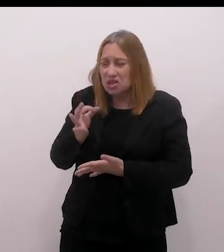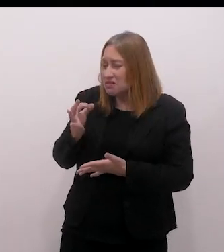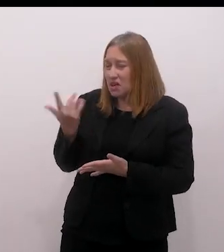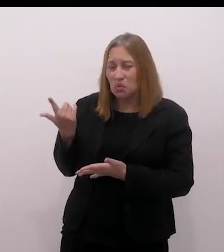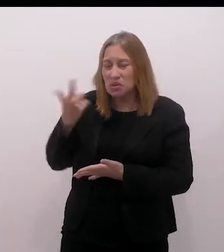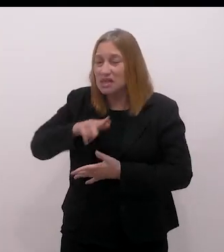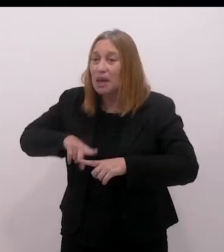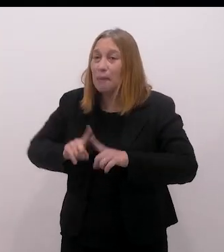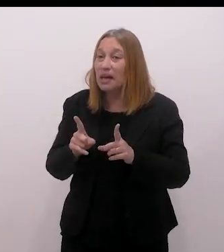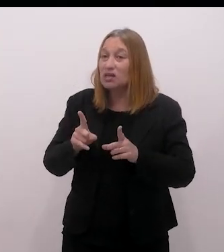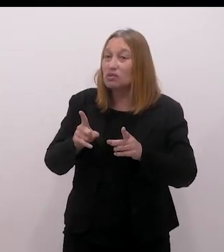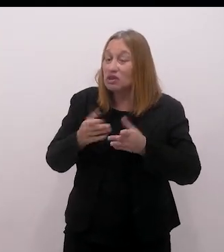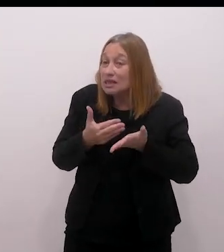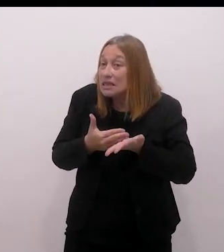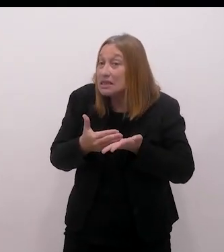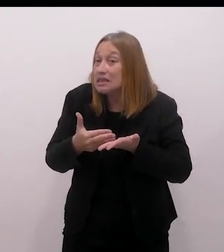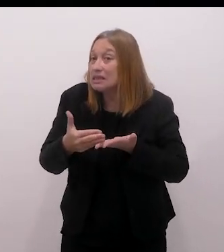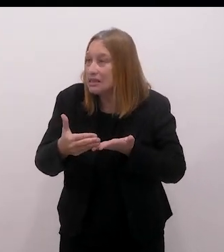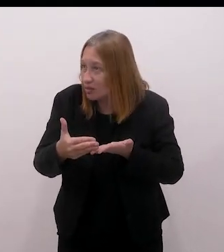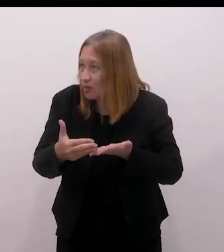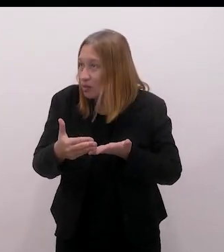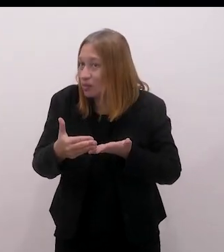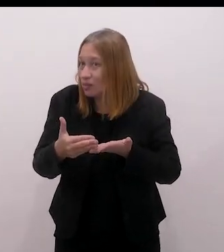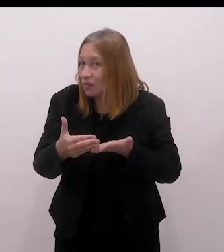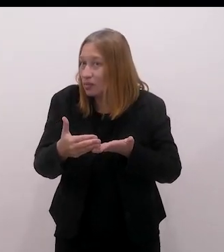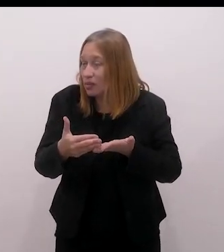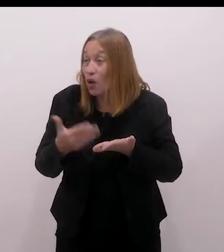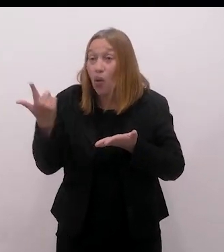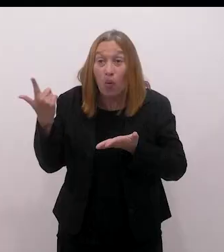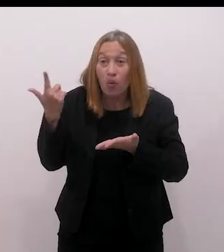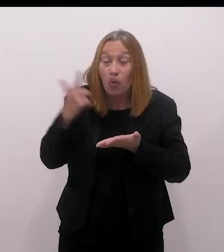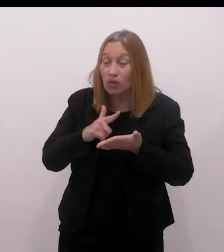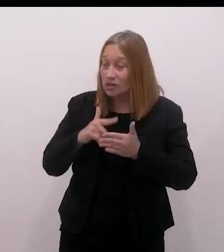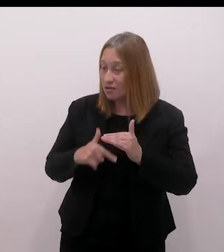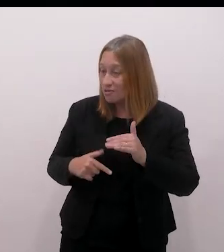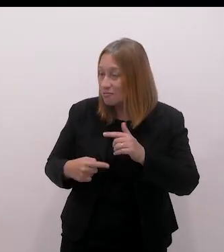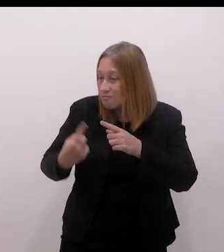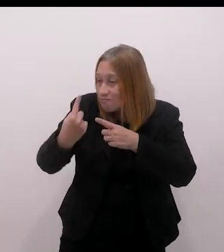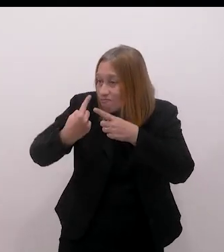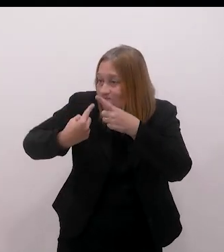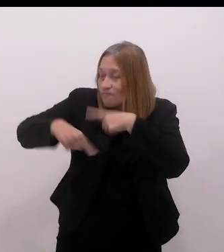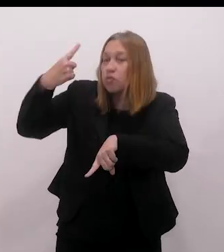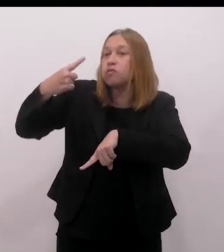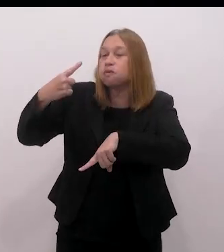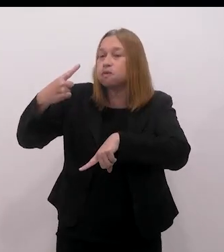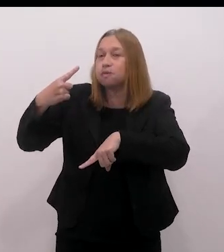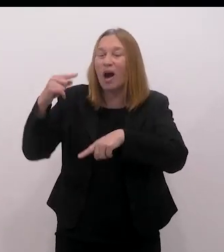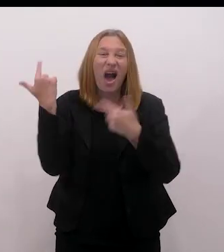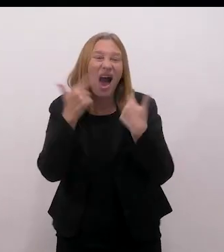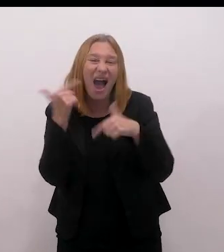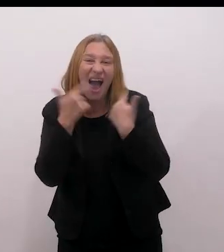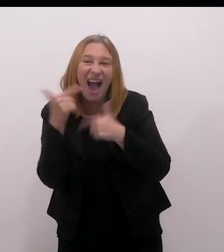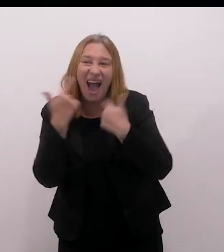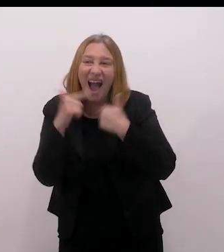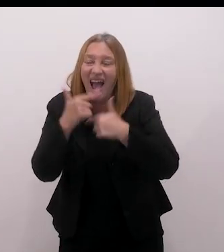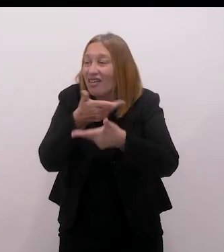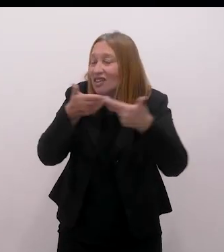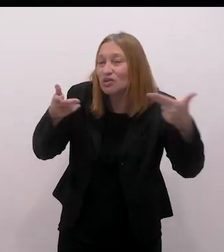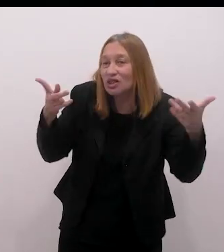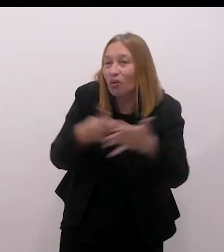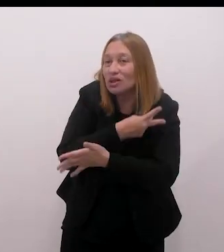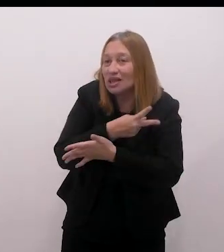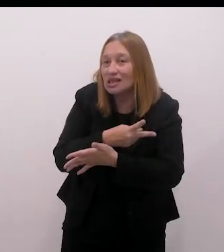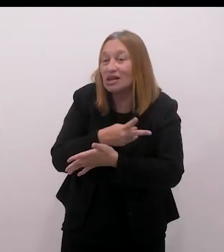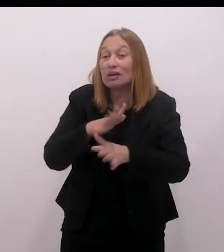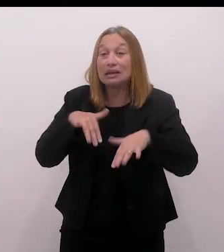coloquial, assim, não sei se vai funcionar. E quando teve a estreia... eu consegui obter várias